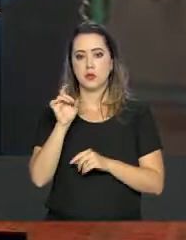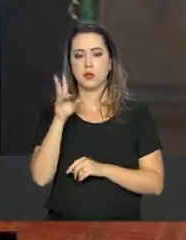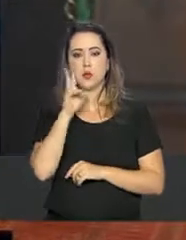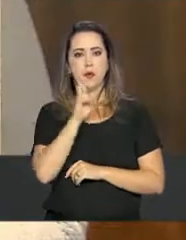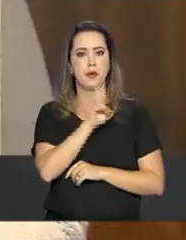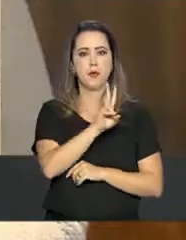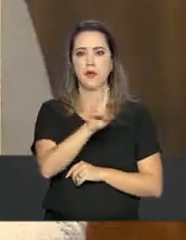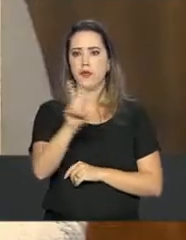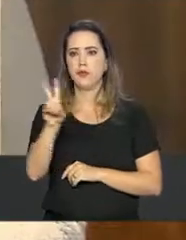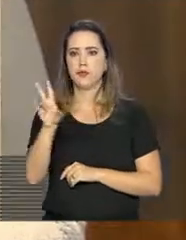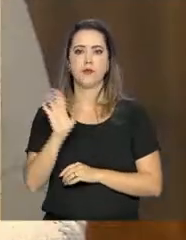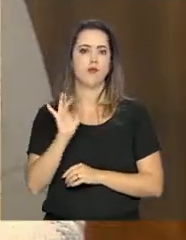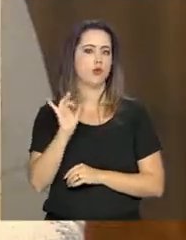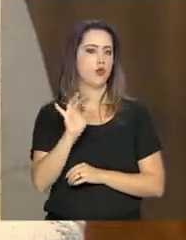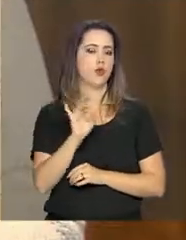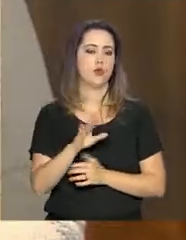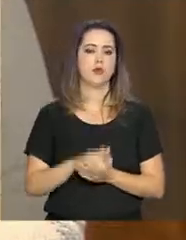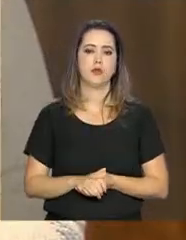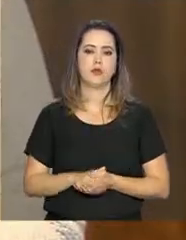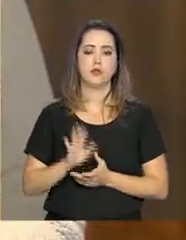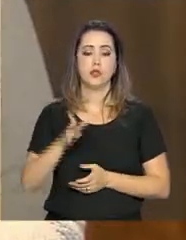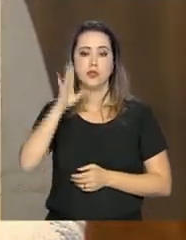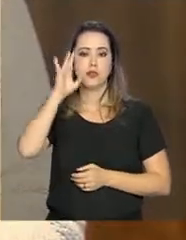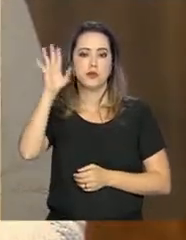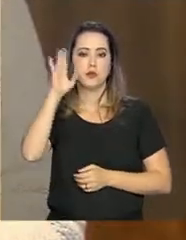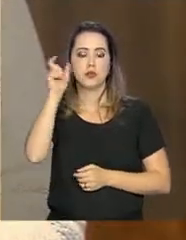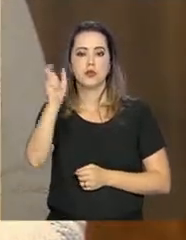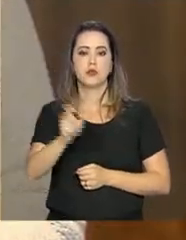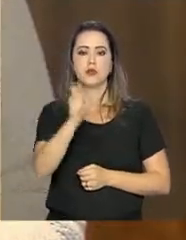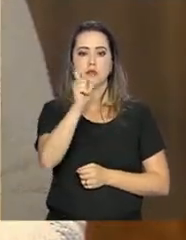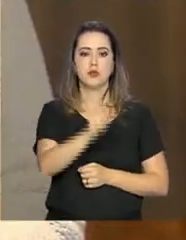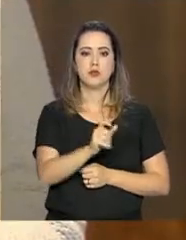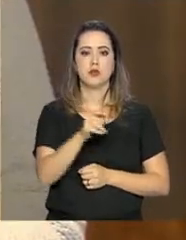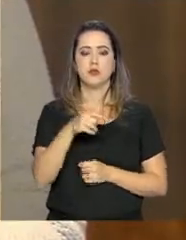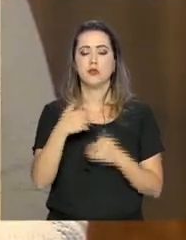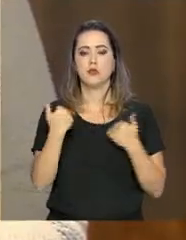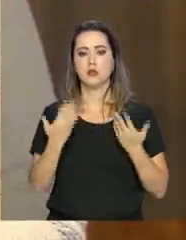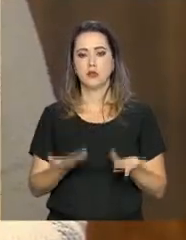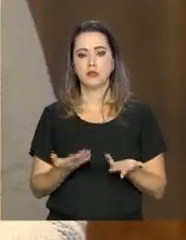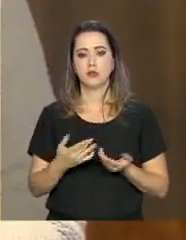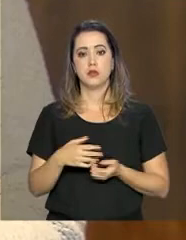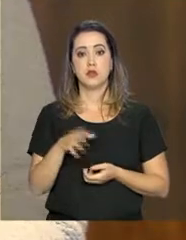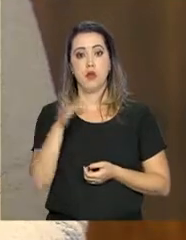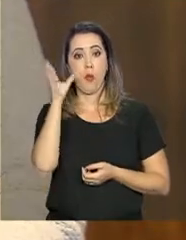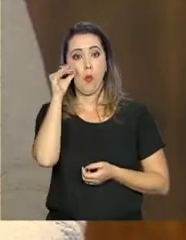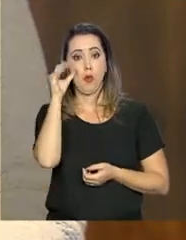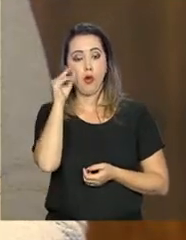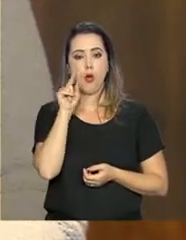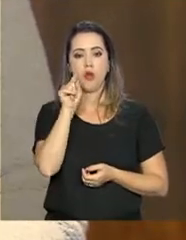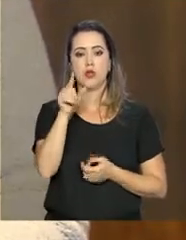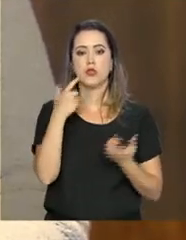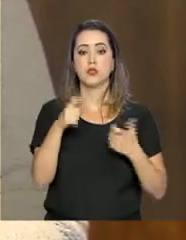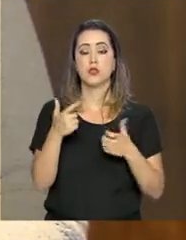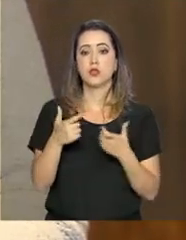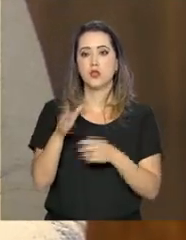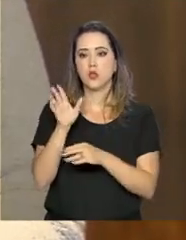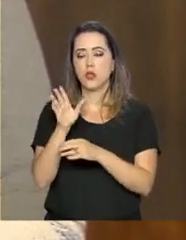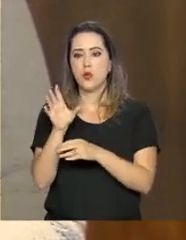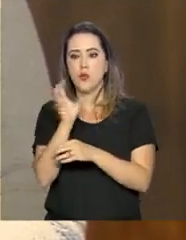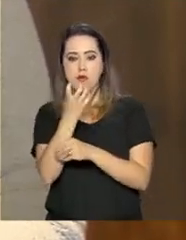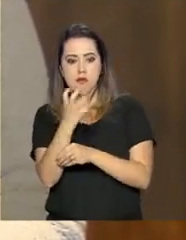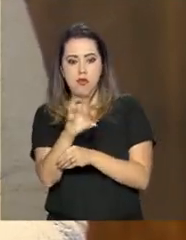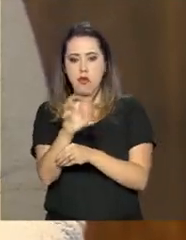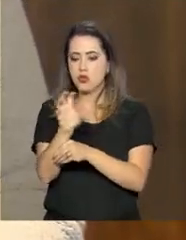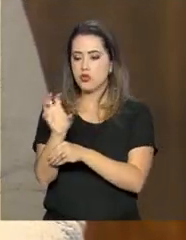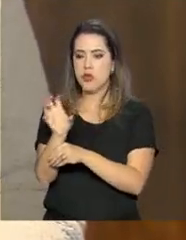visitação já está no imaginário das pessoas não é então eles ficam muito curiosa e onde quer que o presidente gravou já que